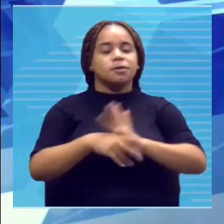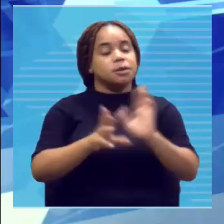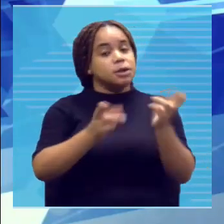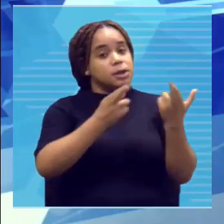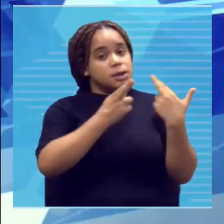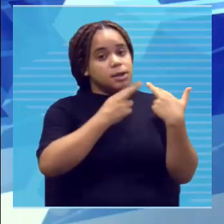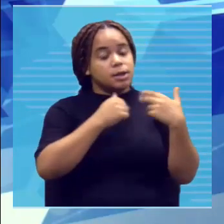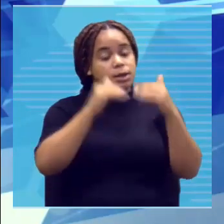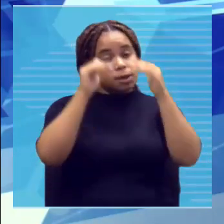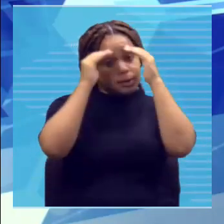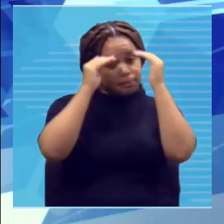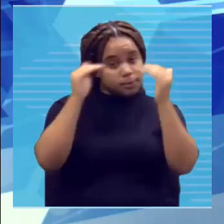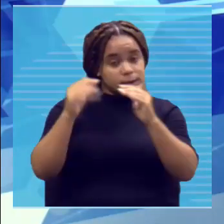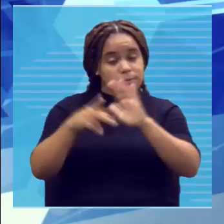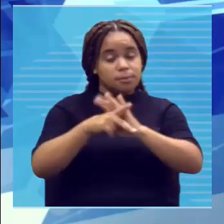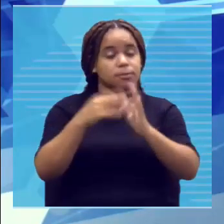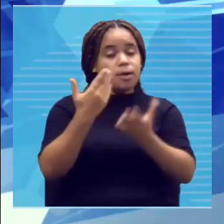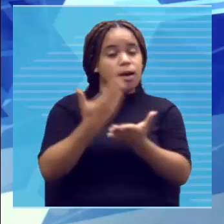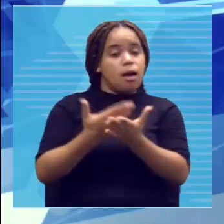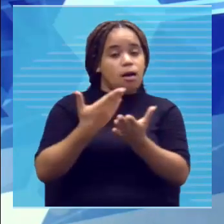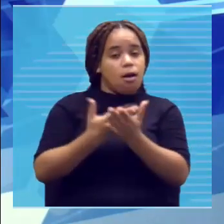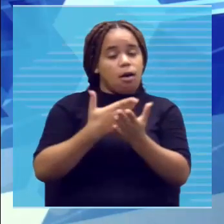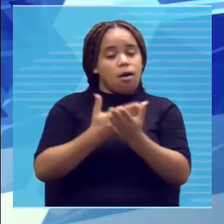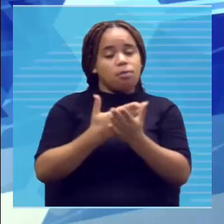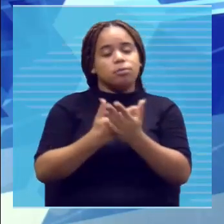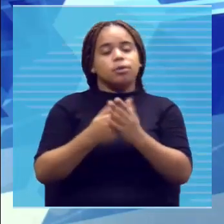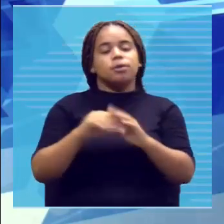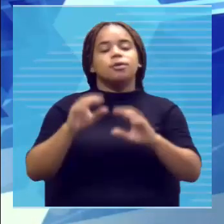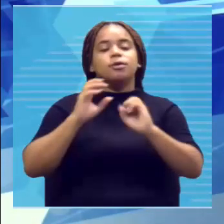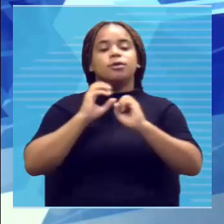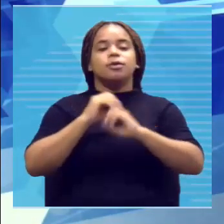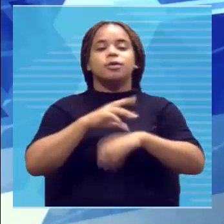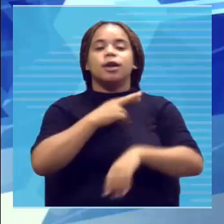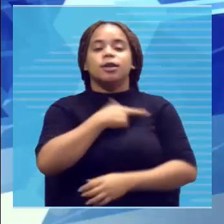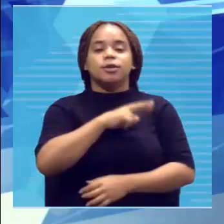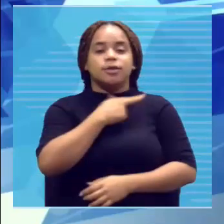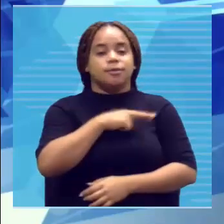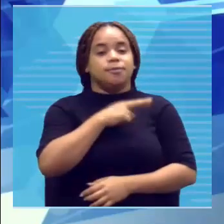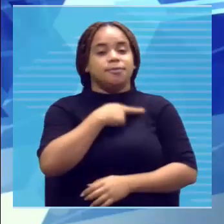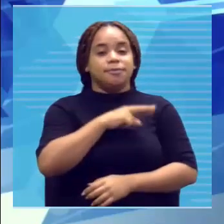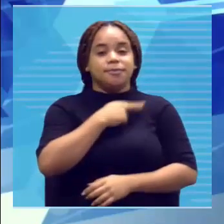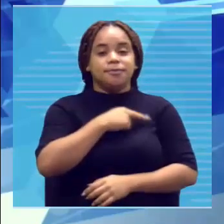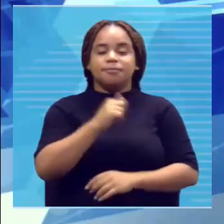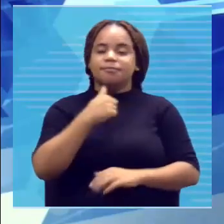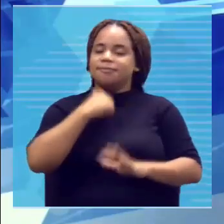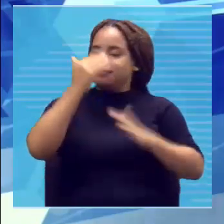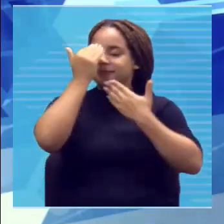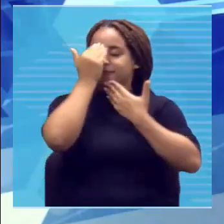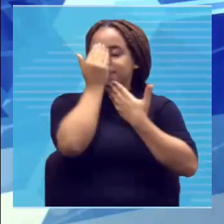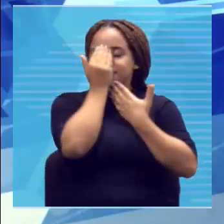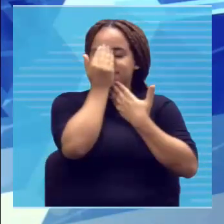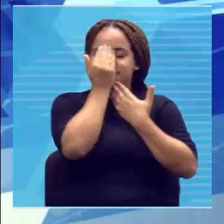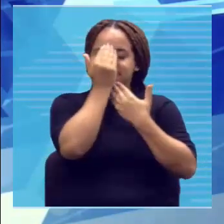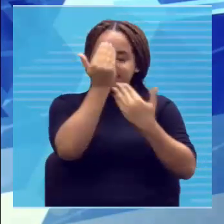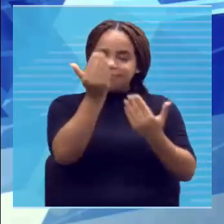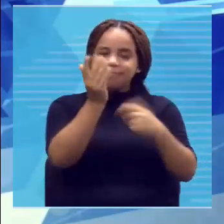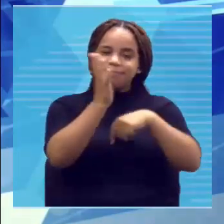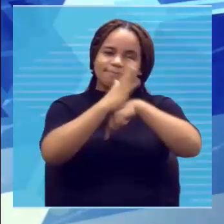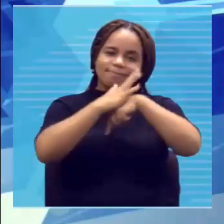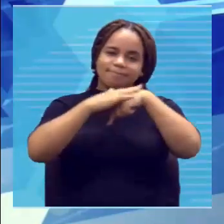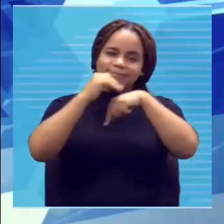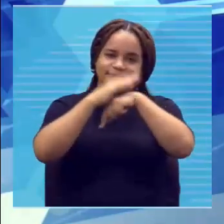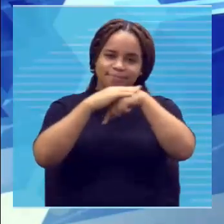aula Nobel de ensino religioso e eu agradeço imensamente eu agradeço